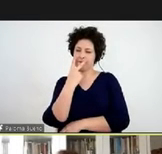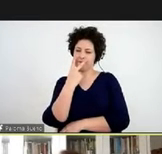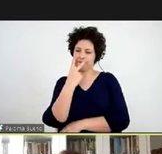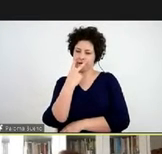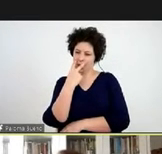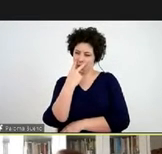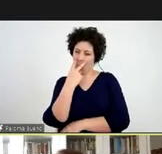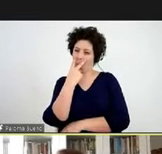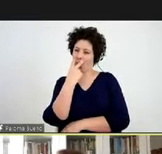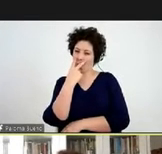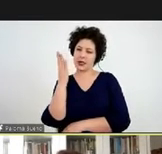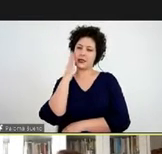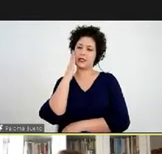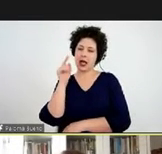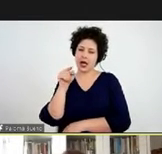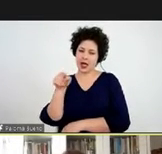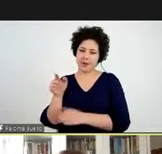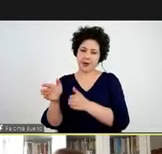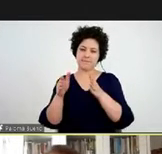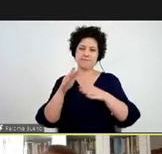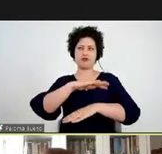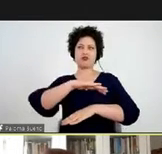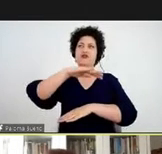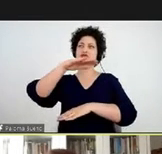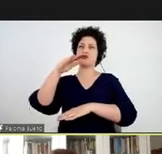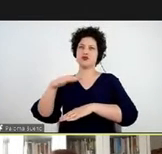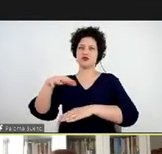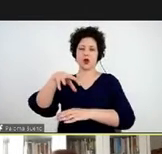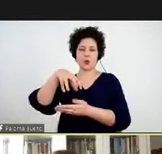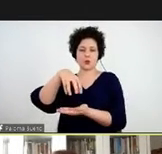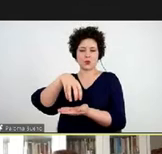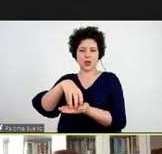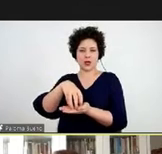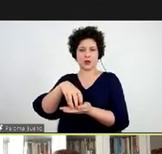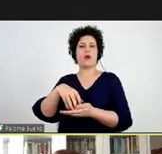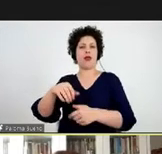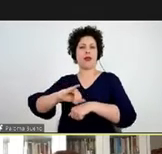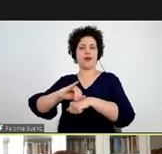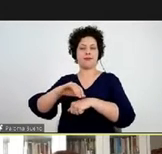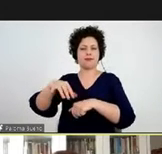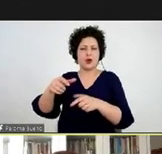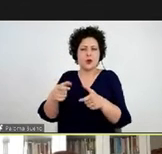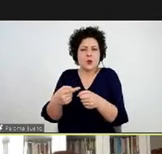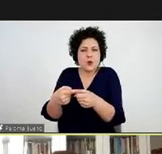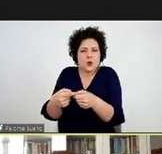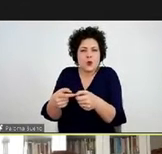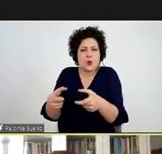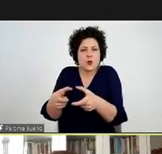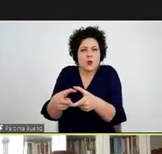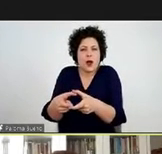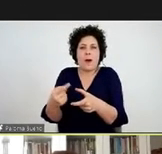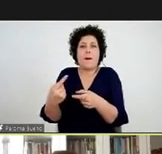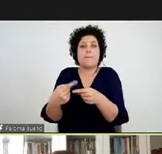Vitória, sabe que a parte do centro da cidade é muito pequena, porque tem uma extensa